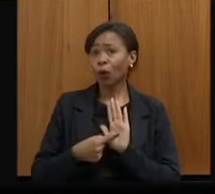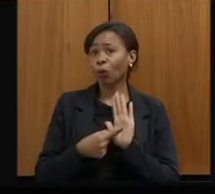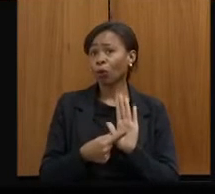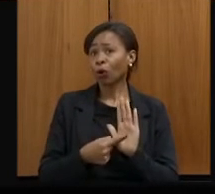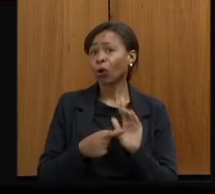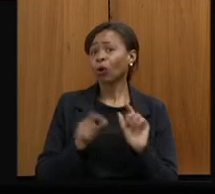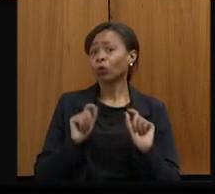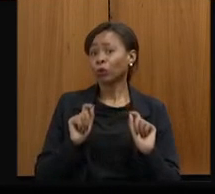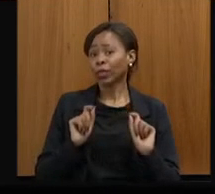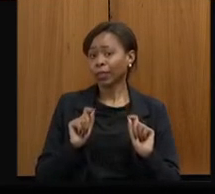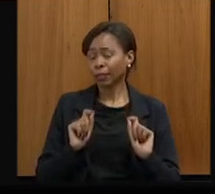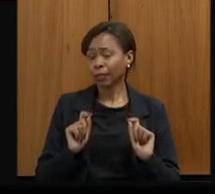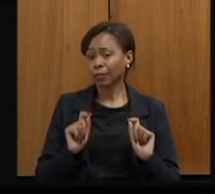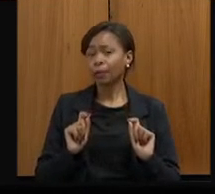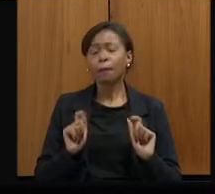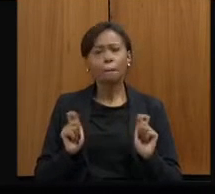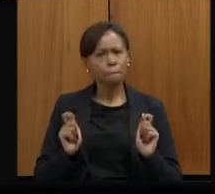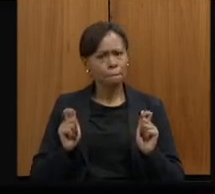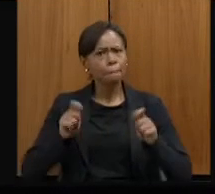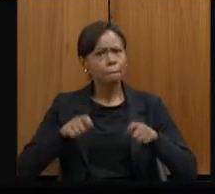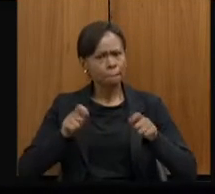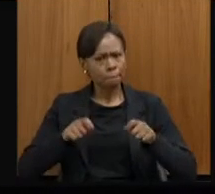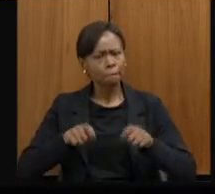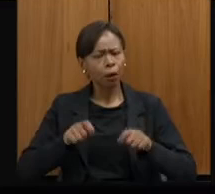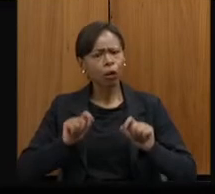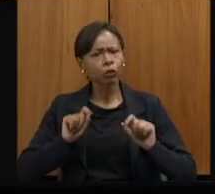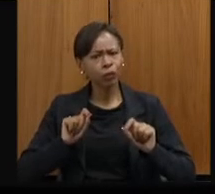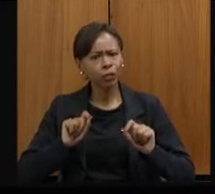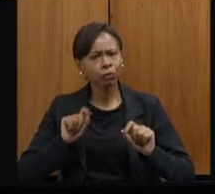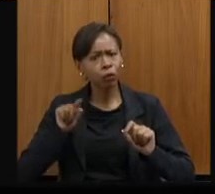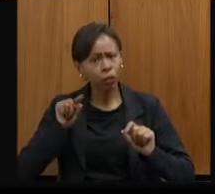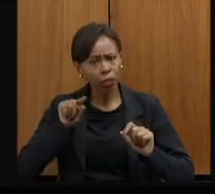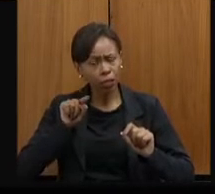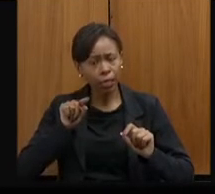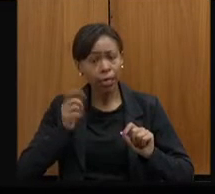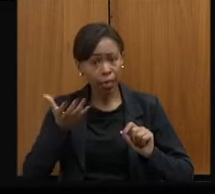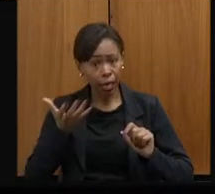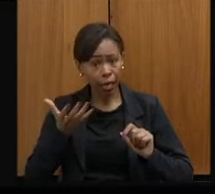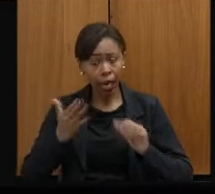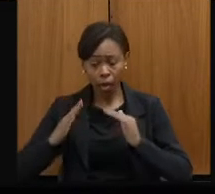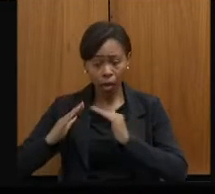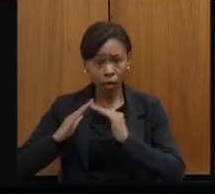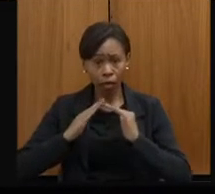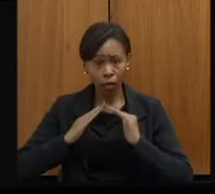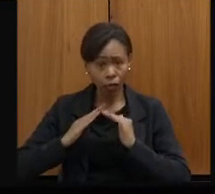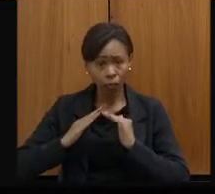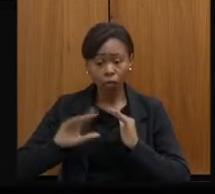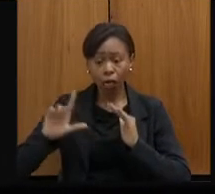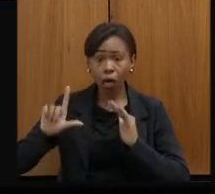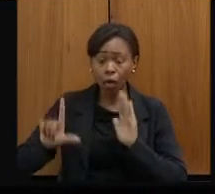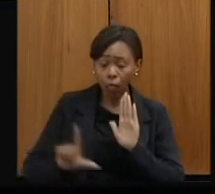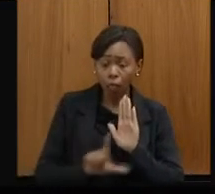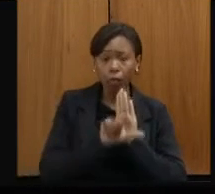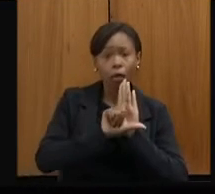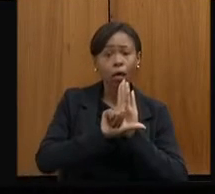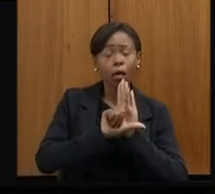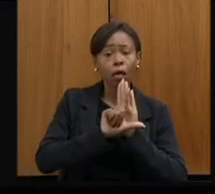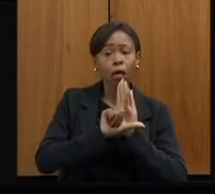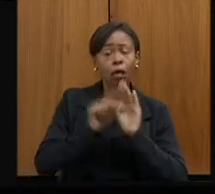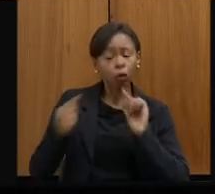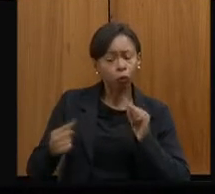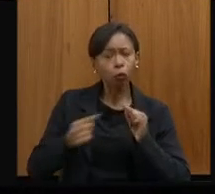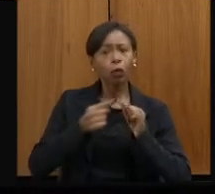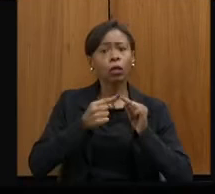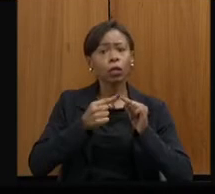possibilitar, inclusive, que você faça a regularização das diárias inclusive que esteja dentro de